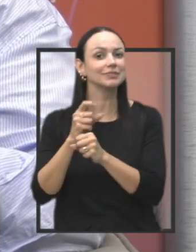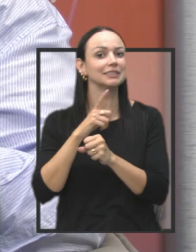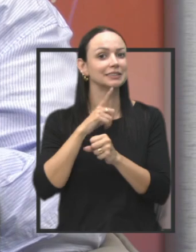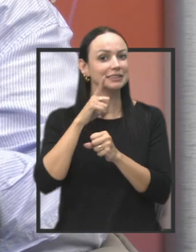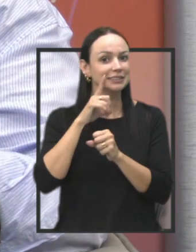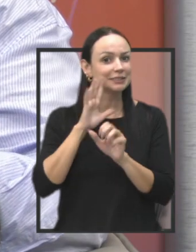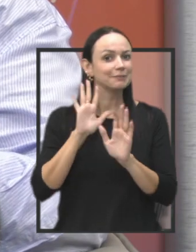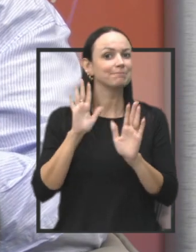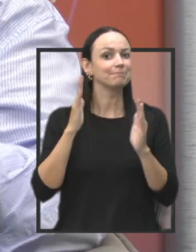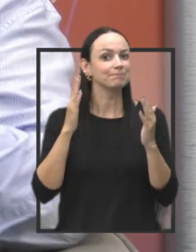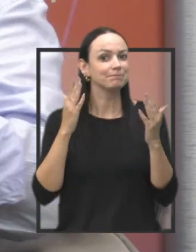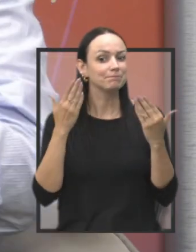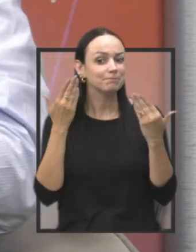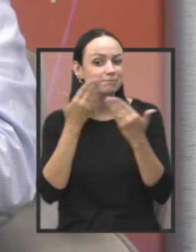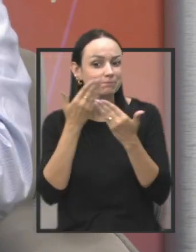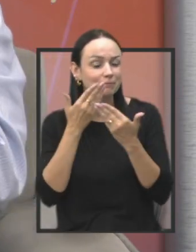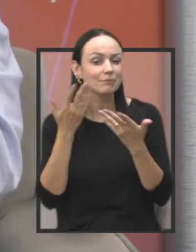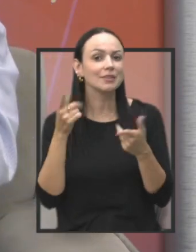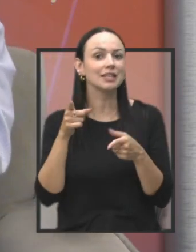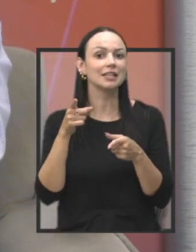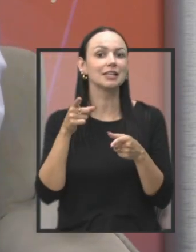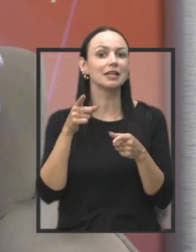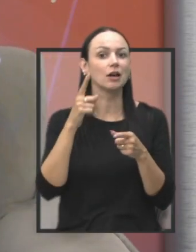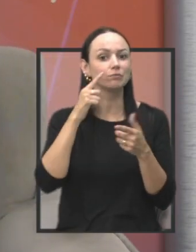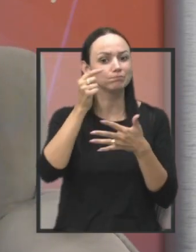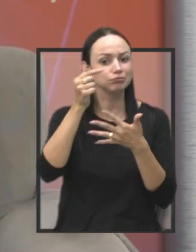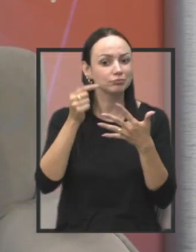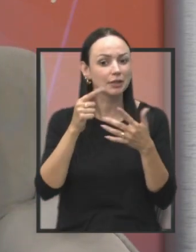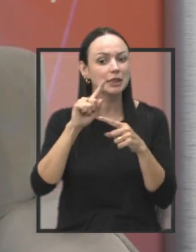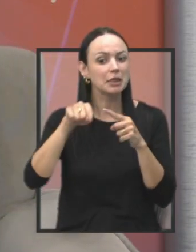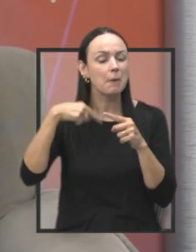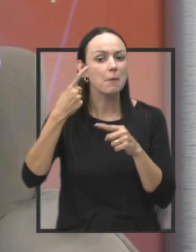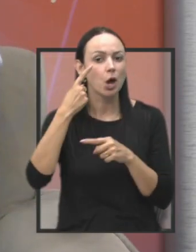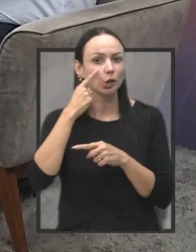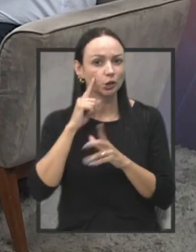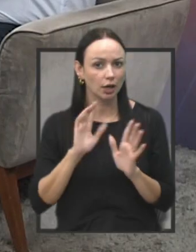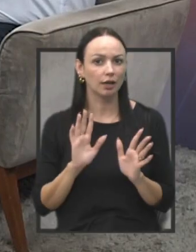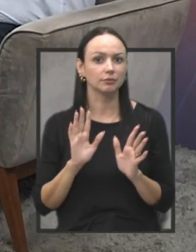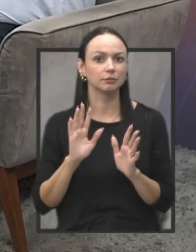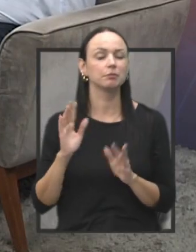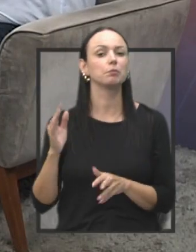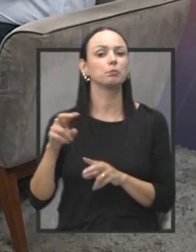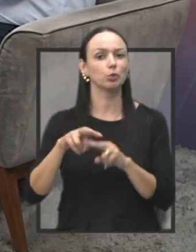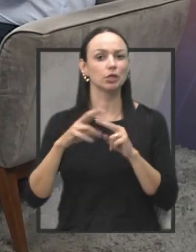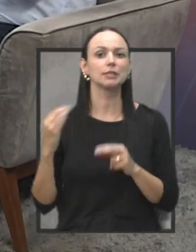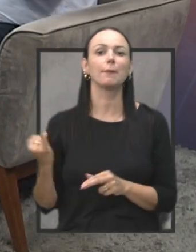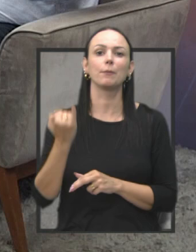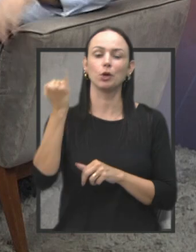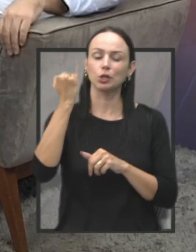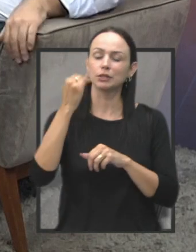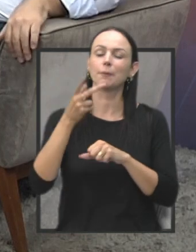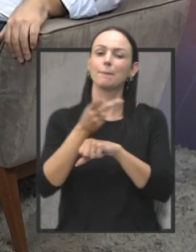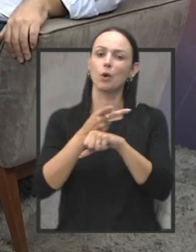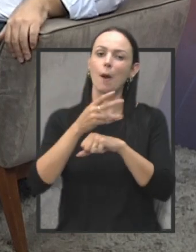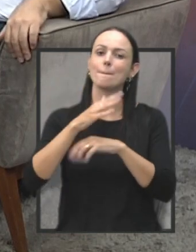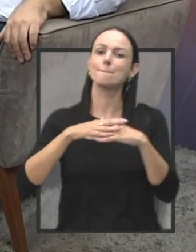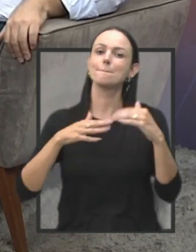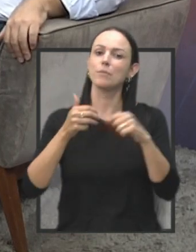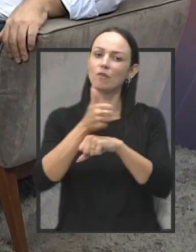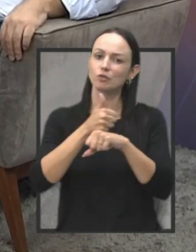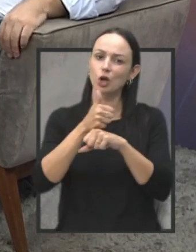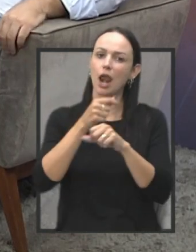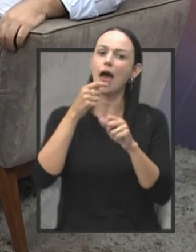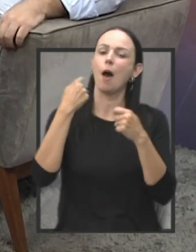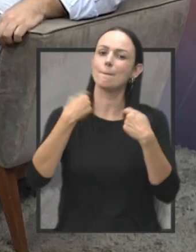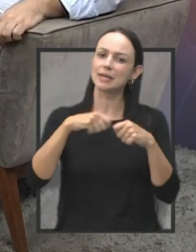essas questões, para depois não chorar. Por isso que é importante procurar o profissional sempre com antecedência e tirar todas